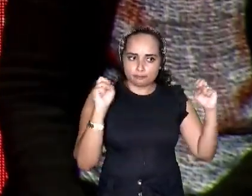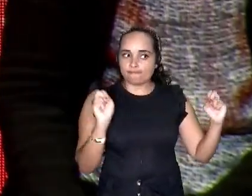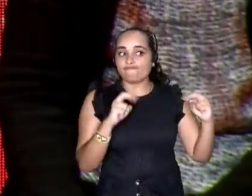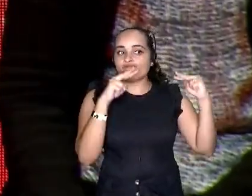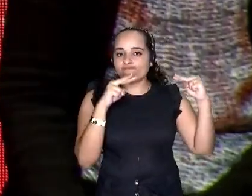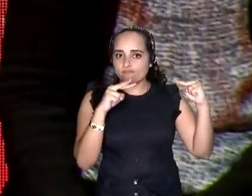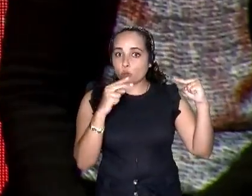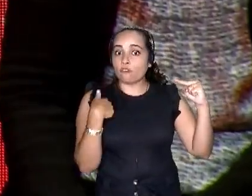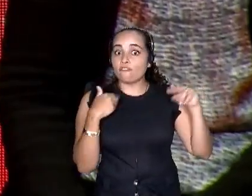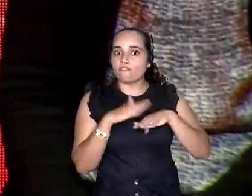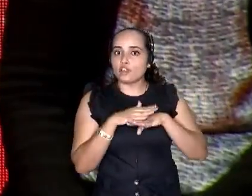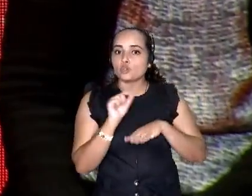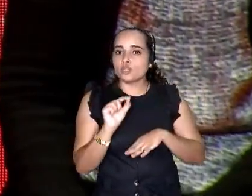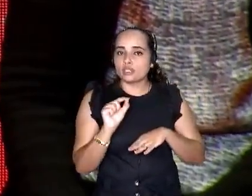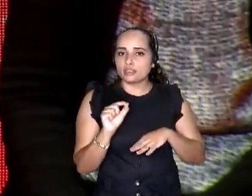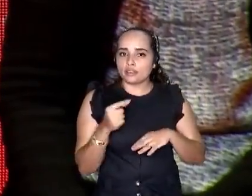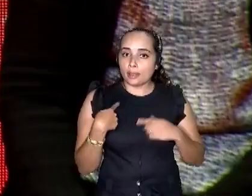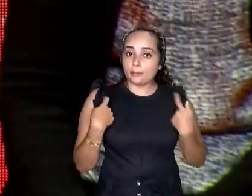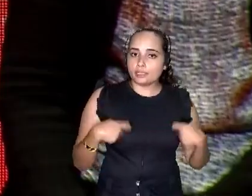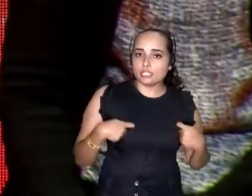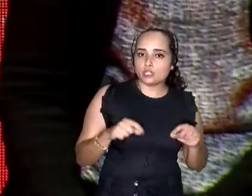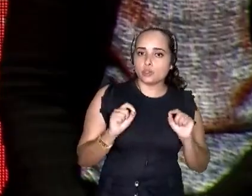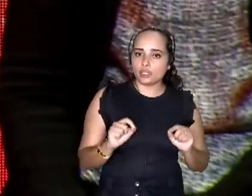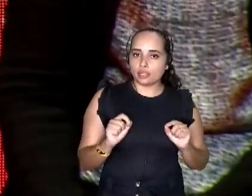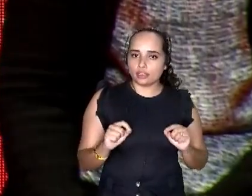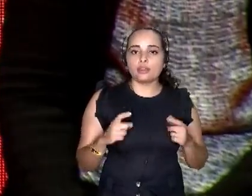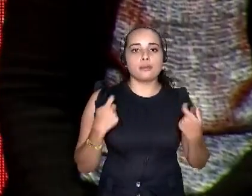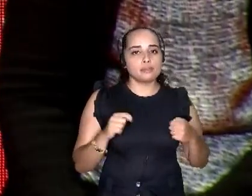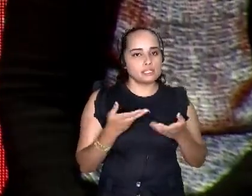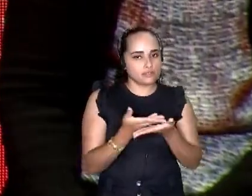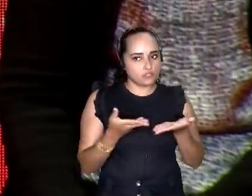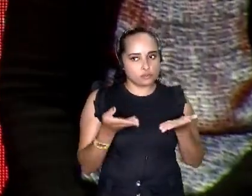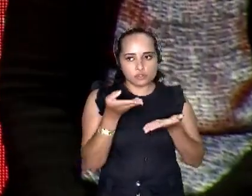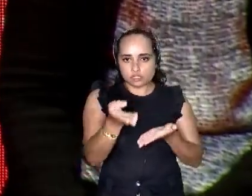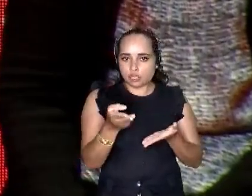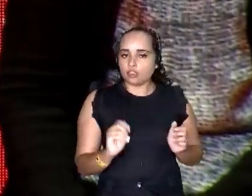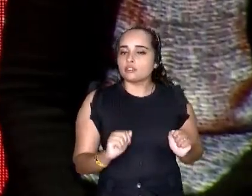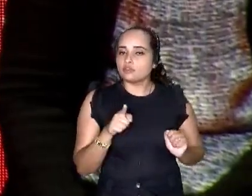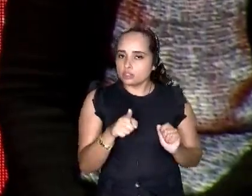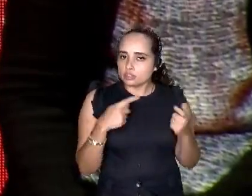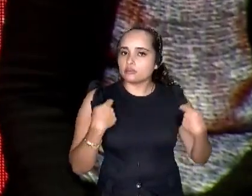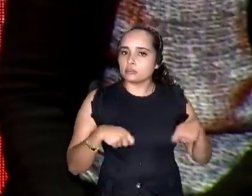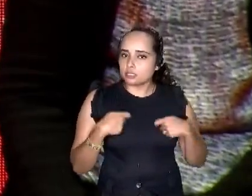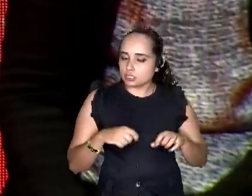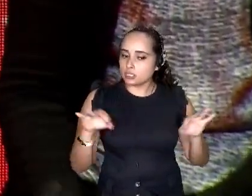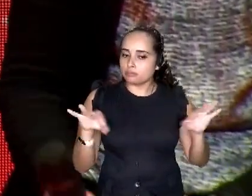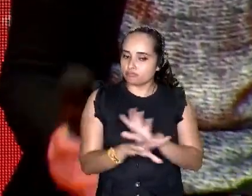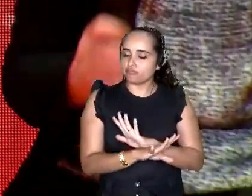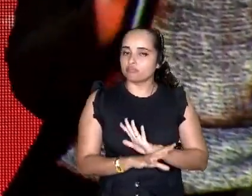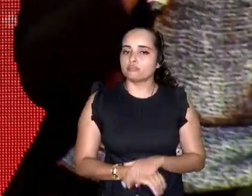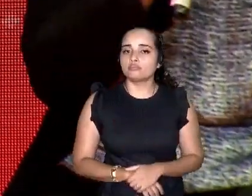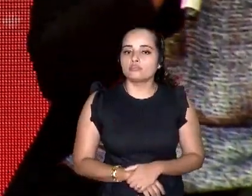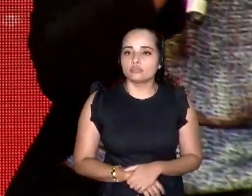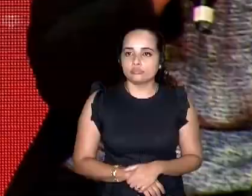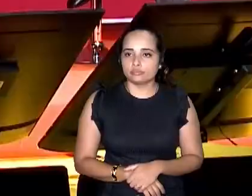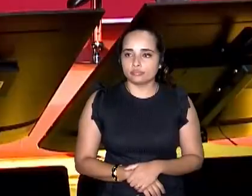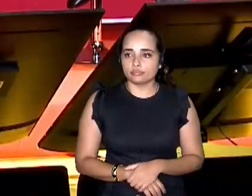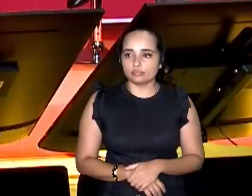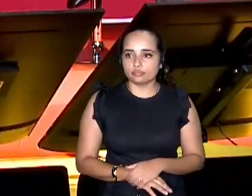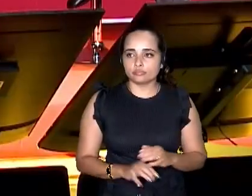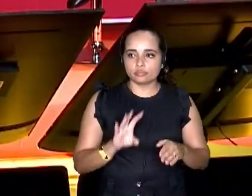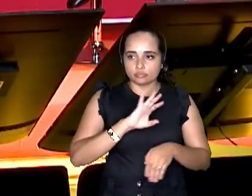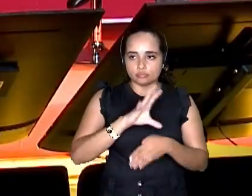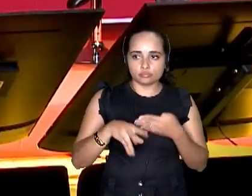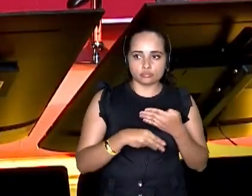olho e dizer: o que é que eu faço? O que é que eu devo fazer? E isso tem que vir de vocês. Então, para isso, vocês têm que estar preparados. E acho que,